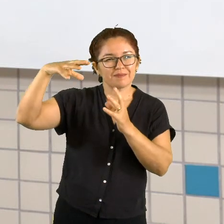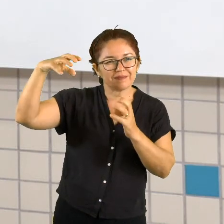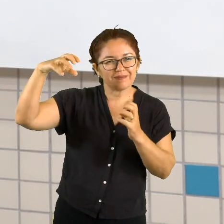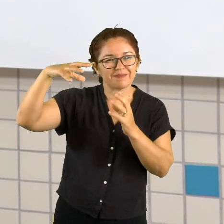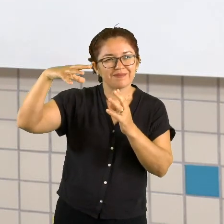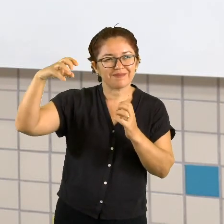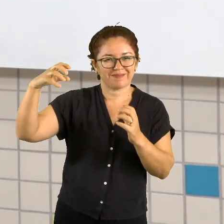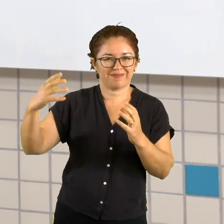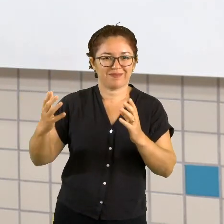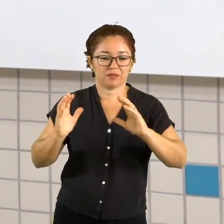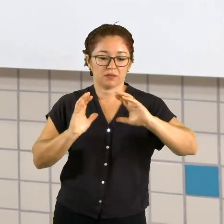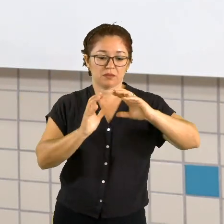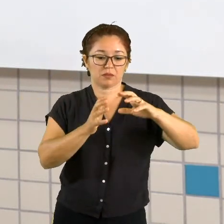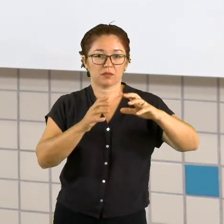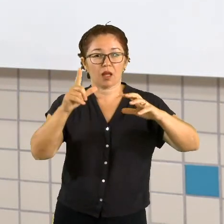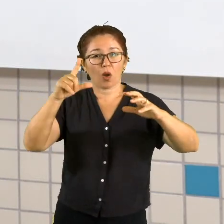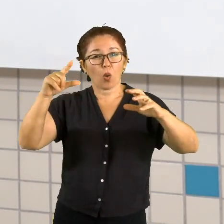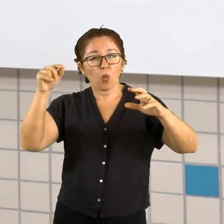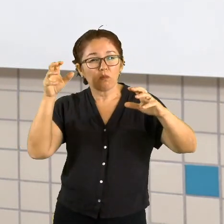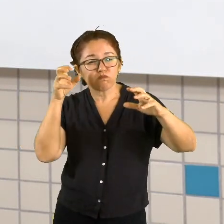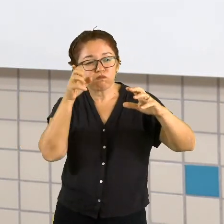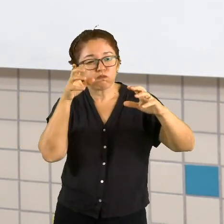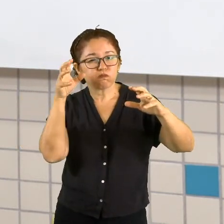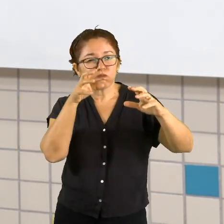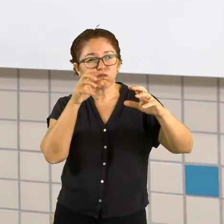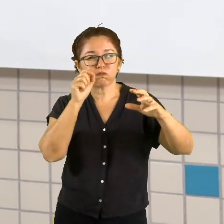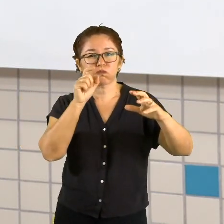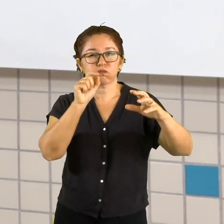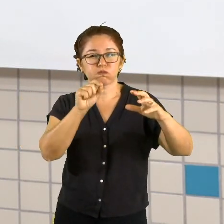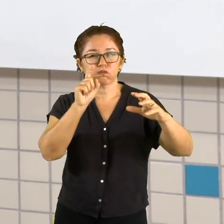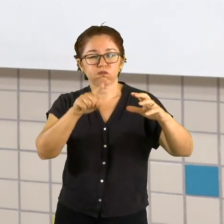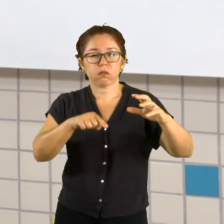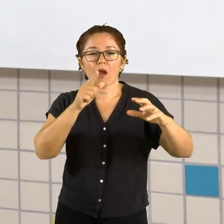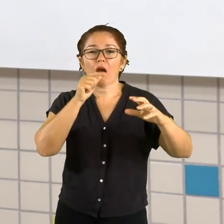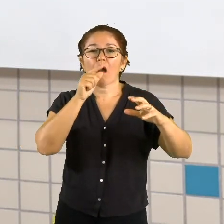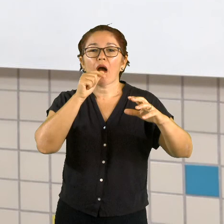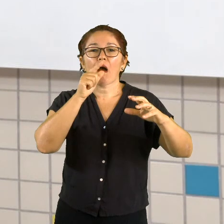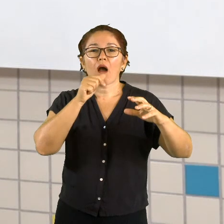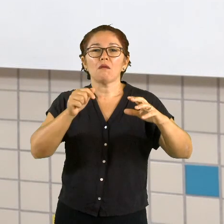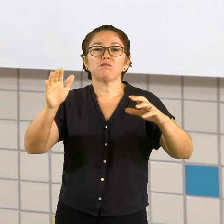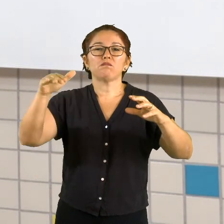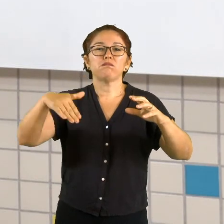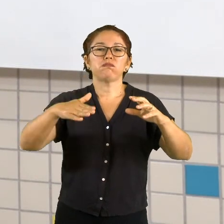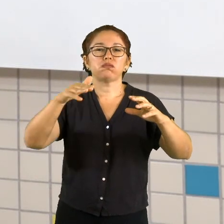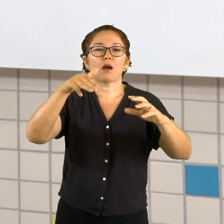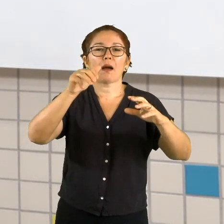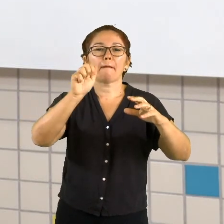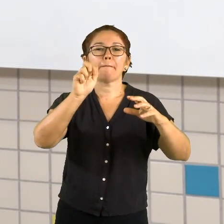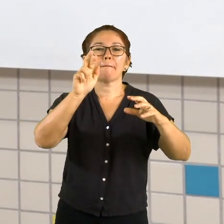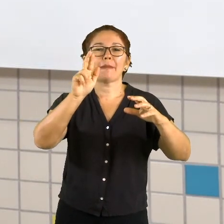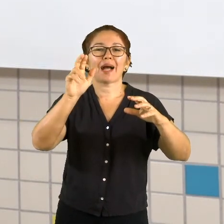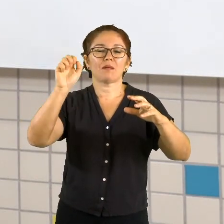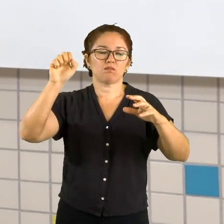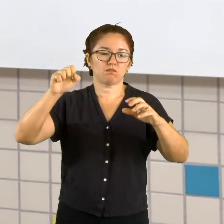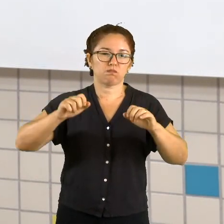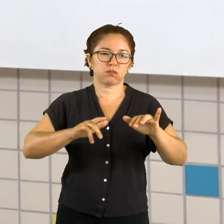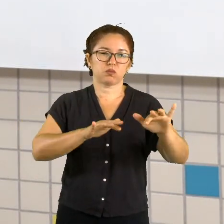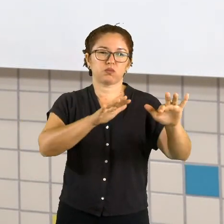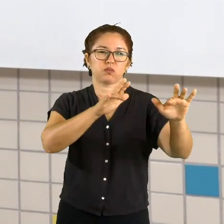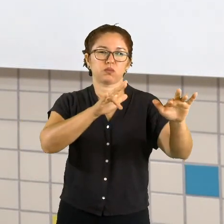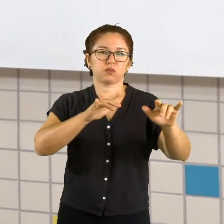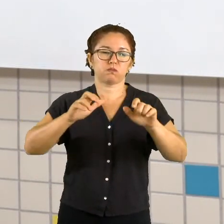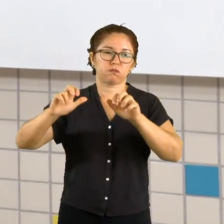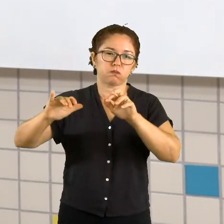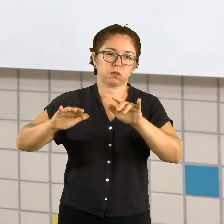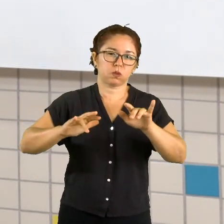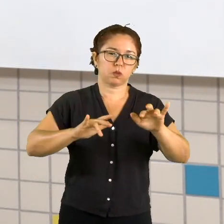A água dos mares, dos oceanos, ela é atraída para a Lua. Então, à medida que a Lua